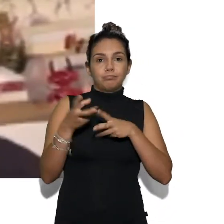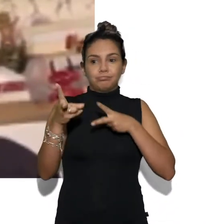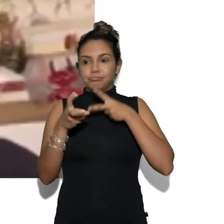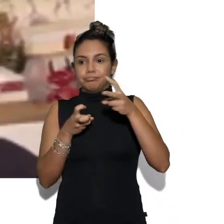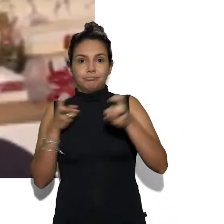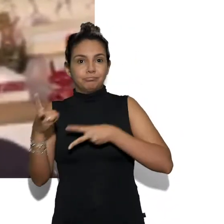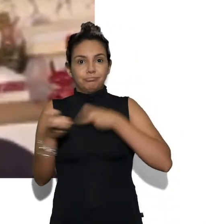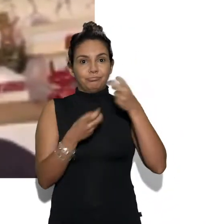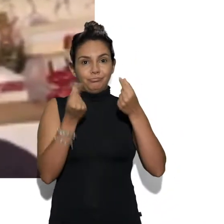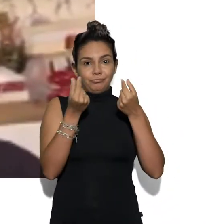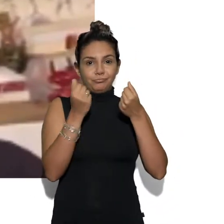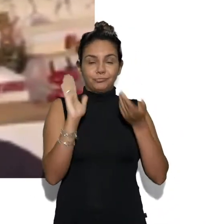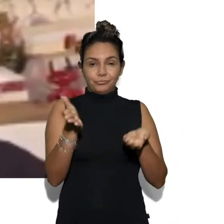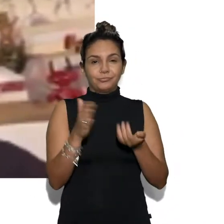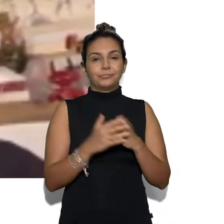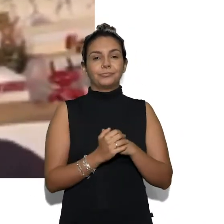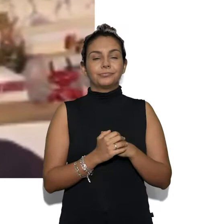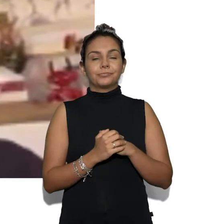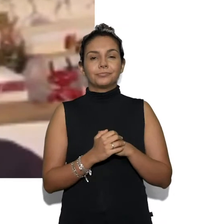subvencionados,